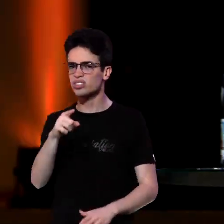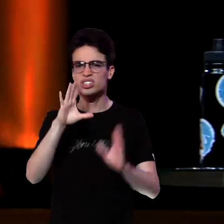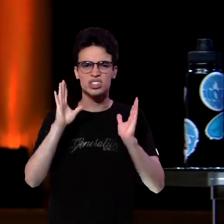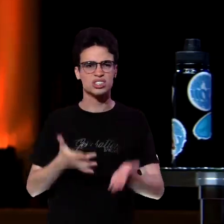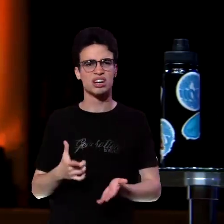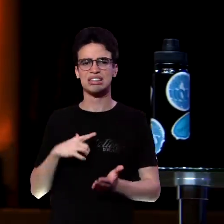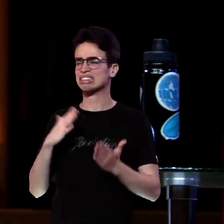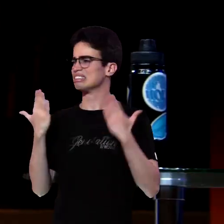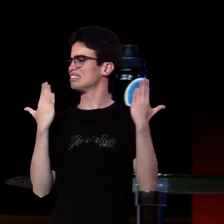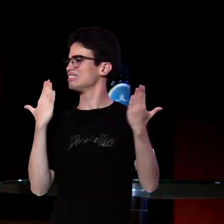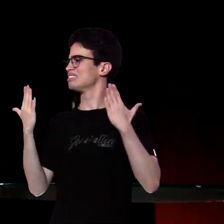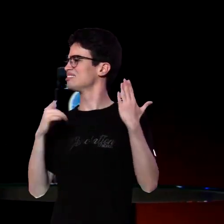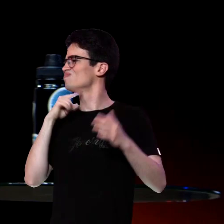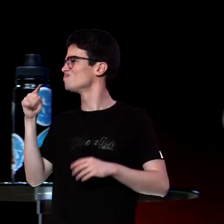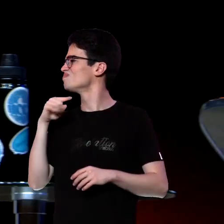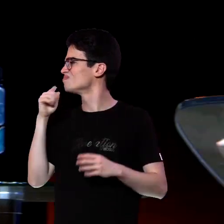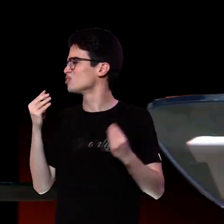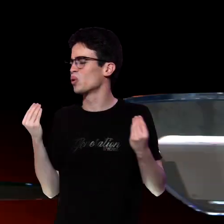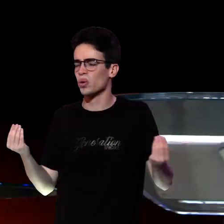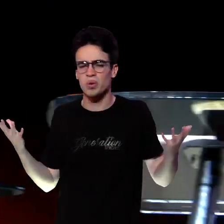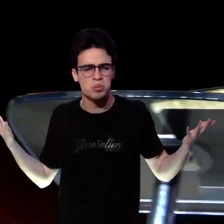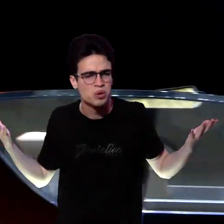pergunta? Eu já.